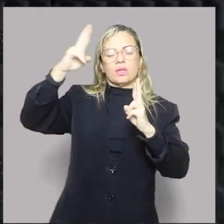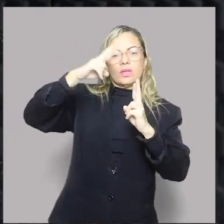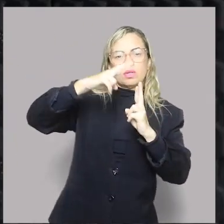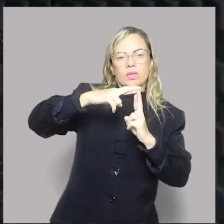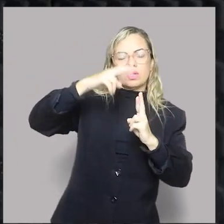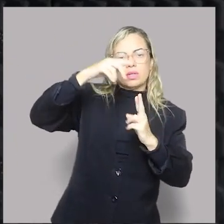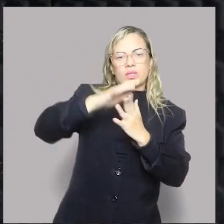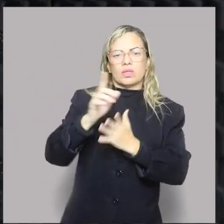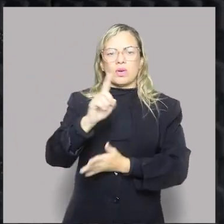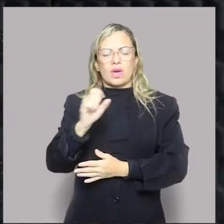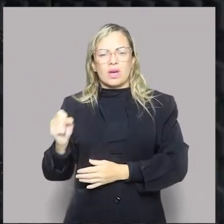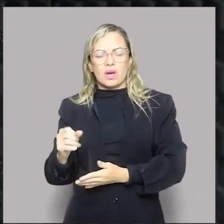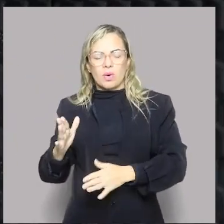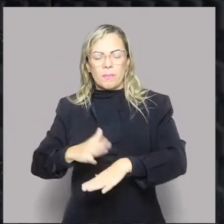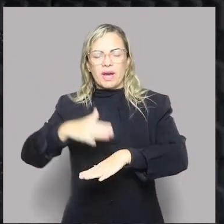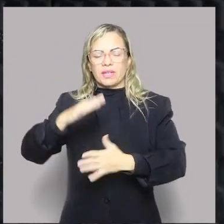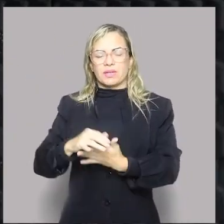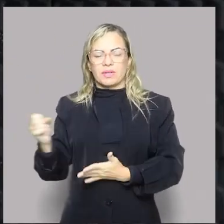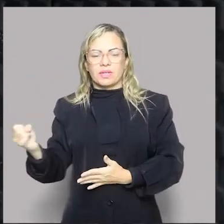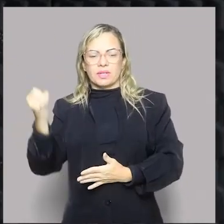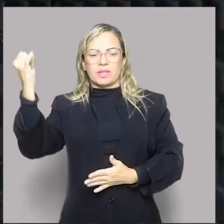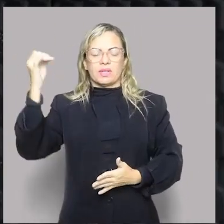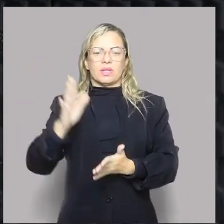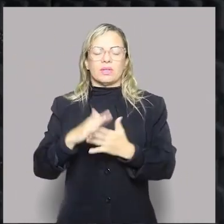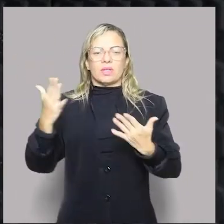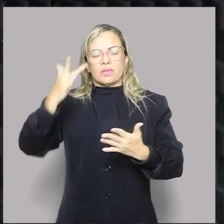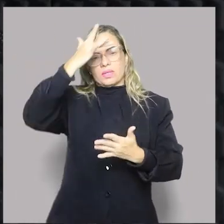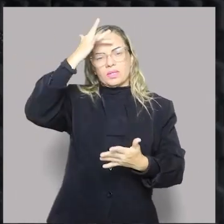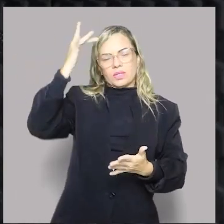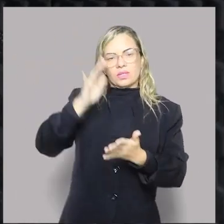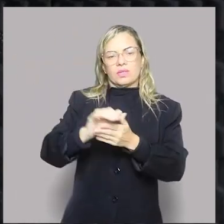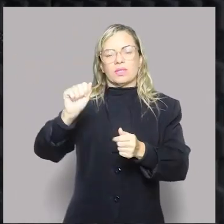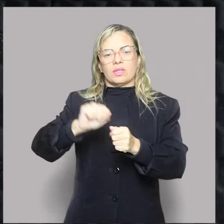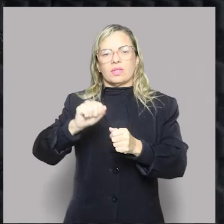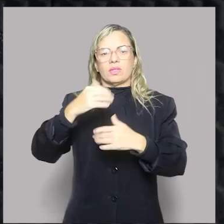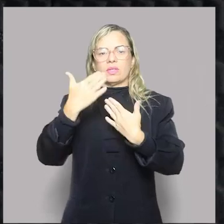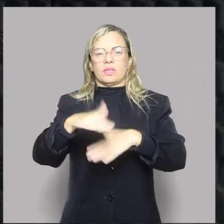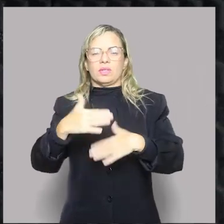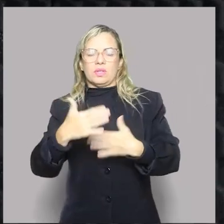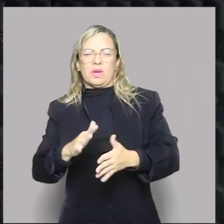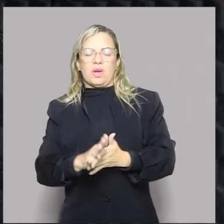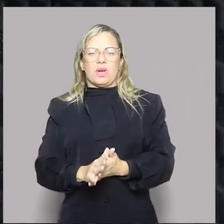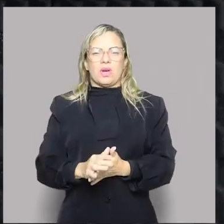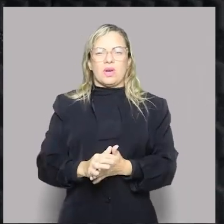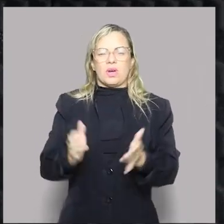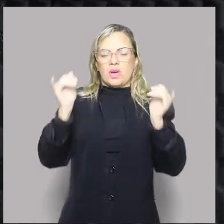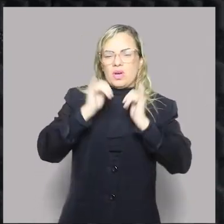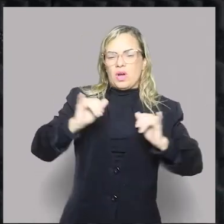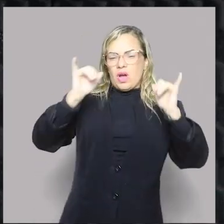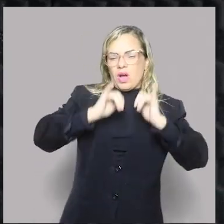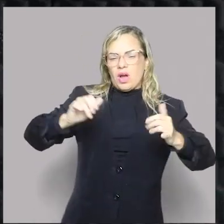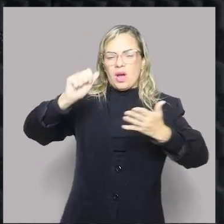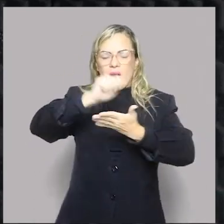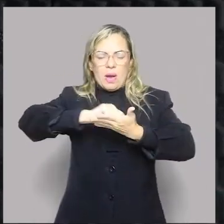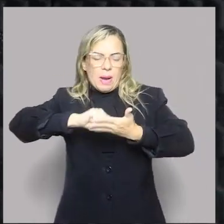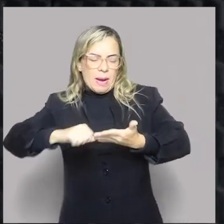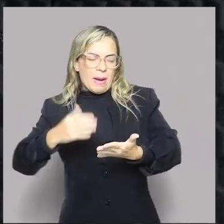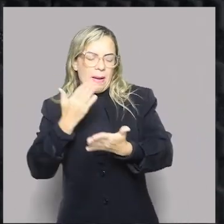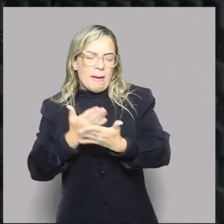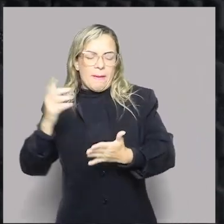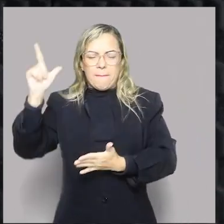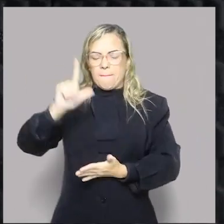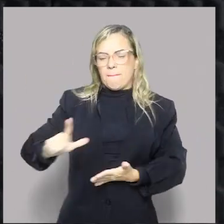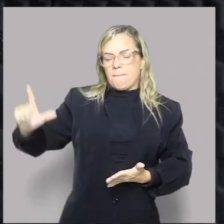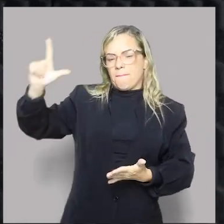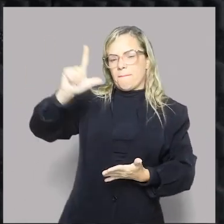da situação que eu estou trabalhando. É claro que você vai utilizar isso com outras palavras, mas é para que você entenda que o seu parágrafo não pode